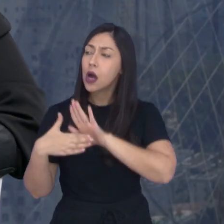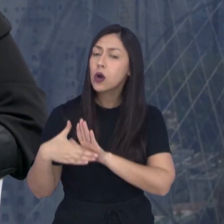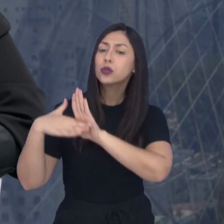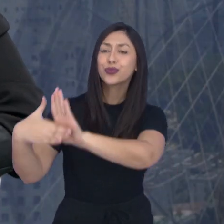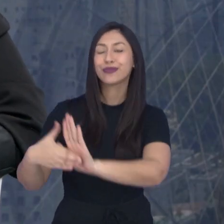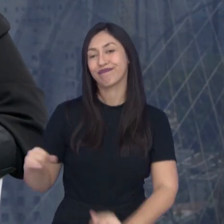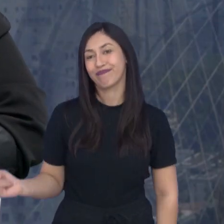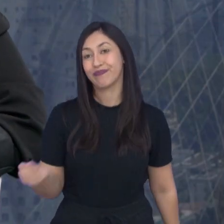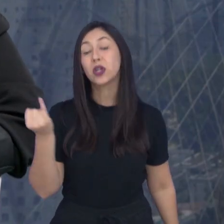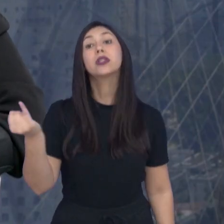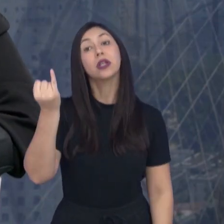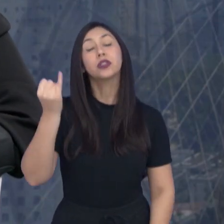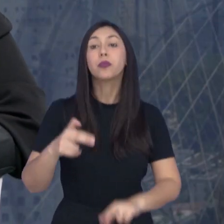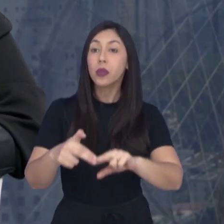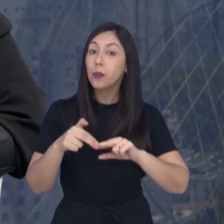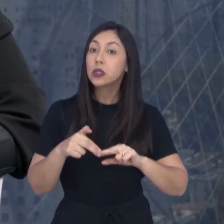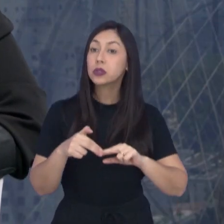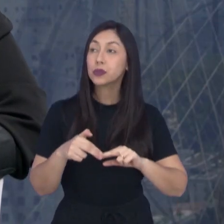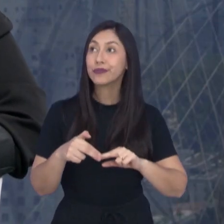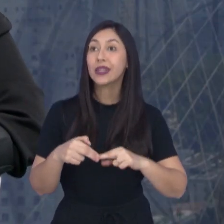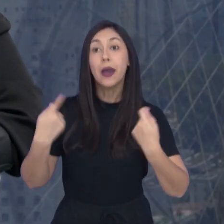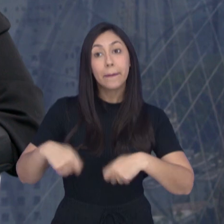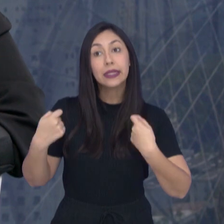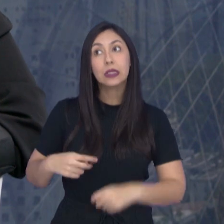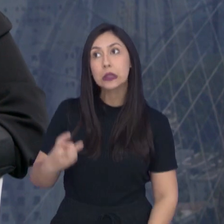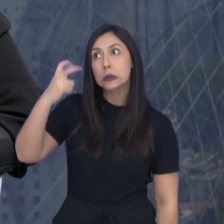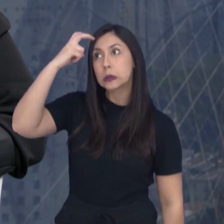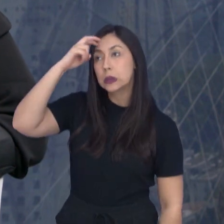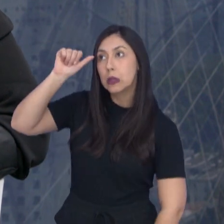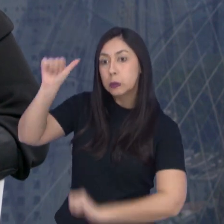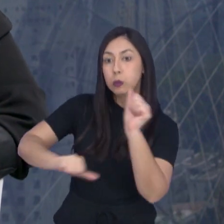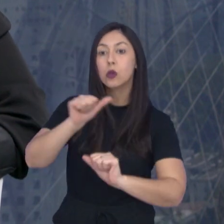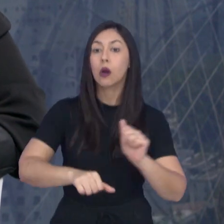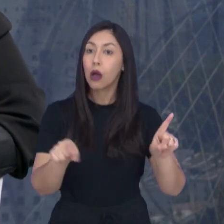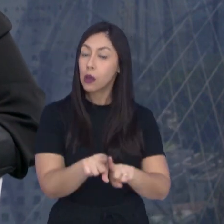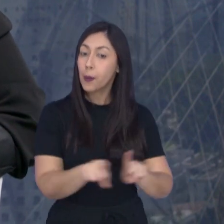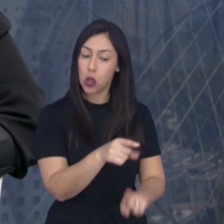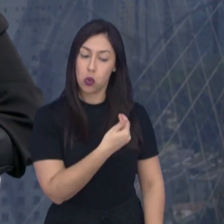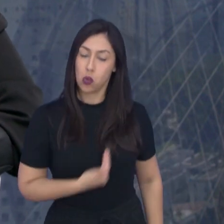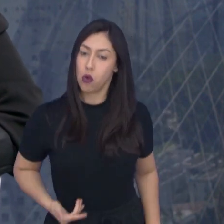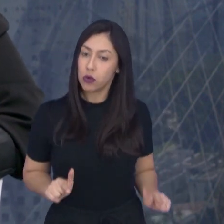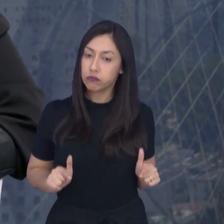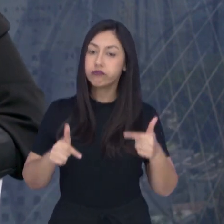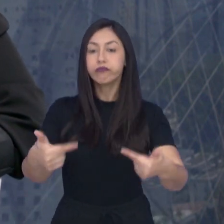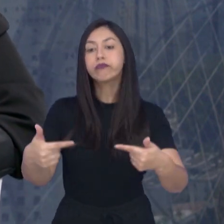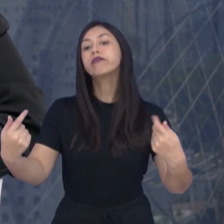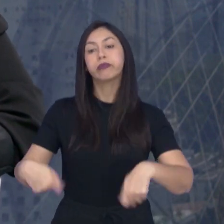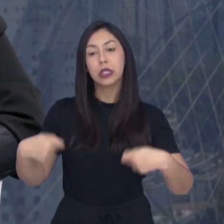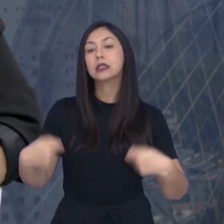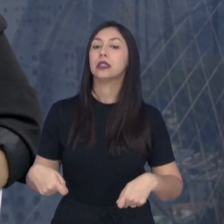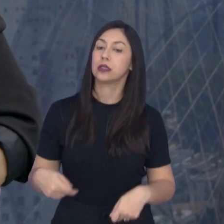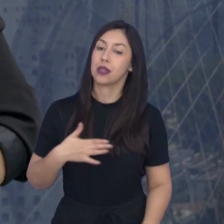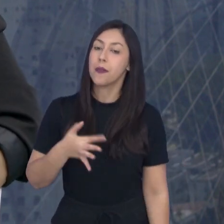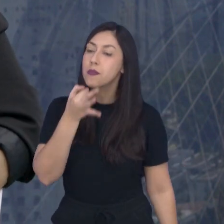é muito importante. Então a gente tem uma quebra cultural, a gente tem uma quebra também de políticas públicas, né? A gente tem esse crescimento. Eu